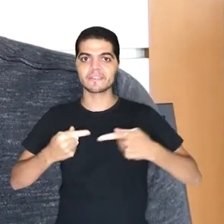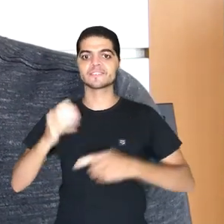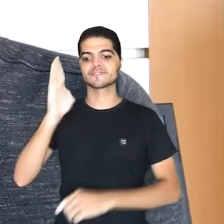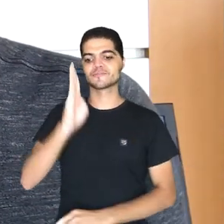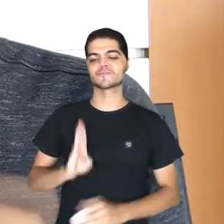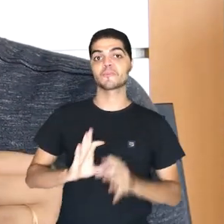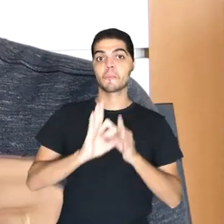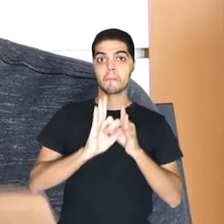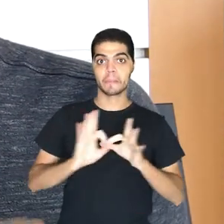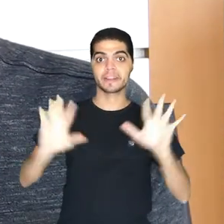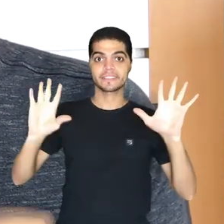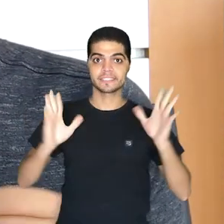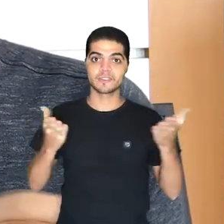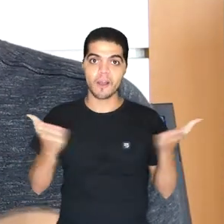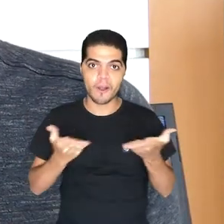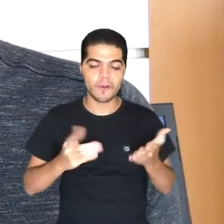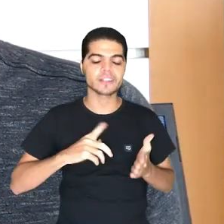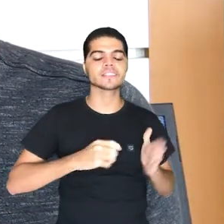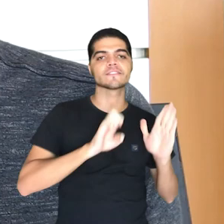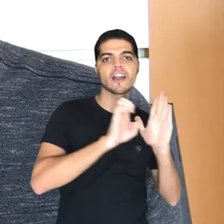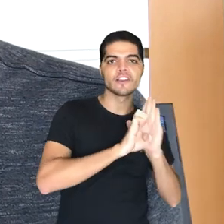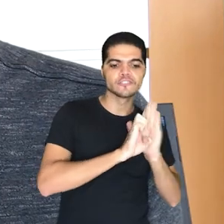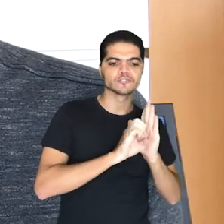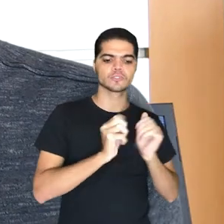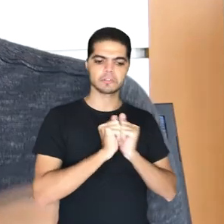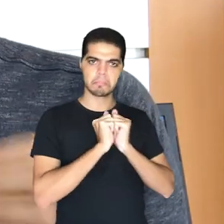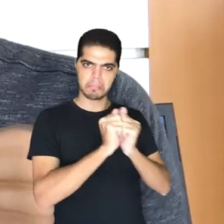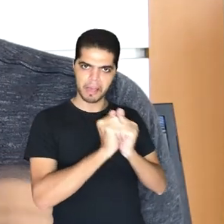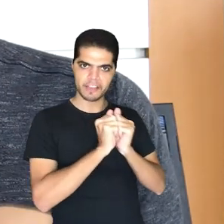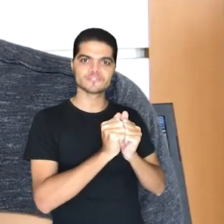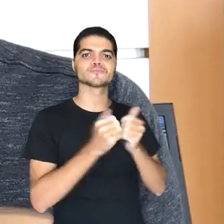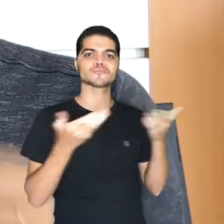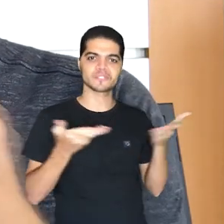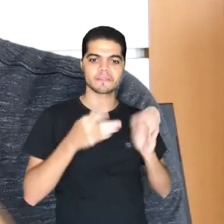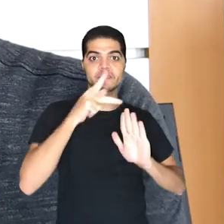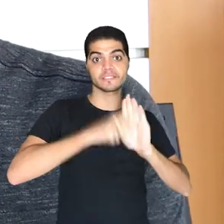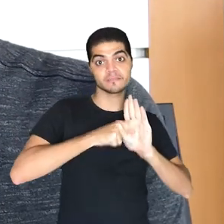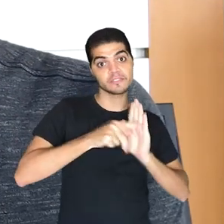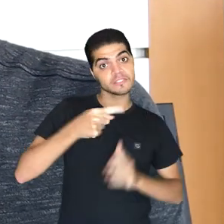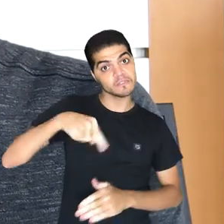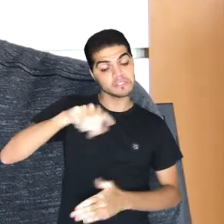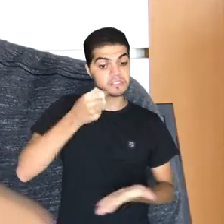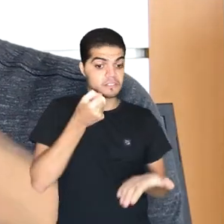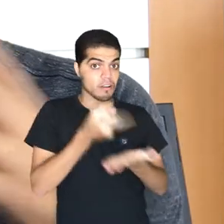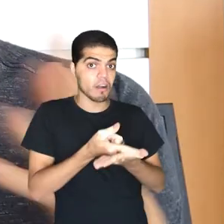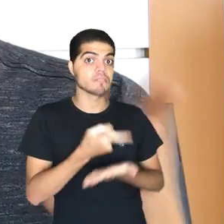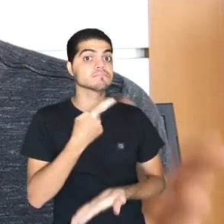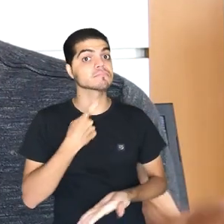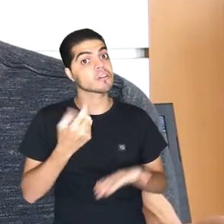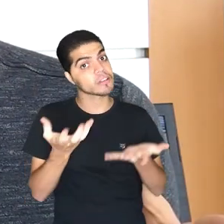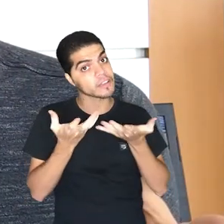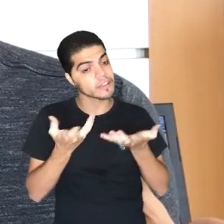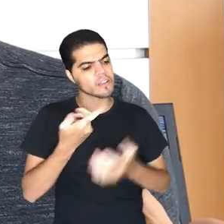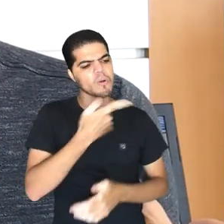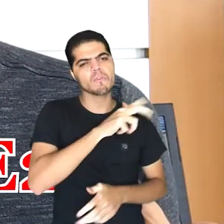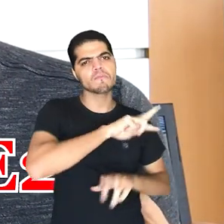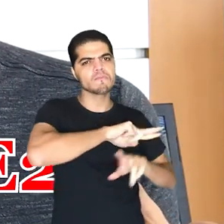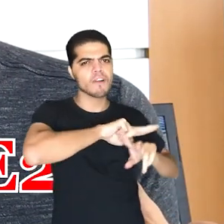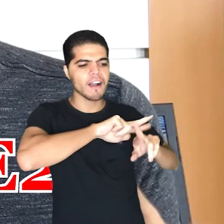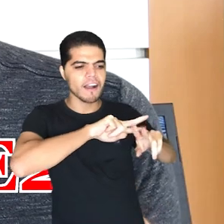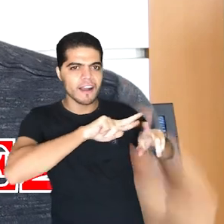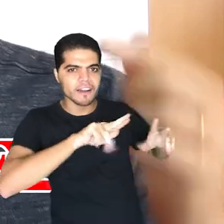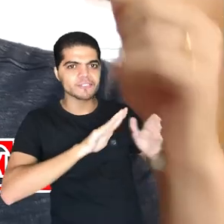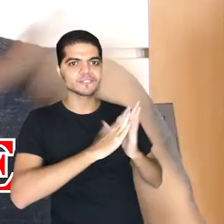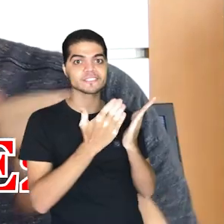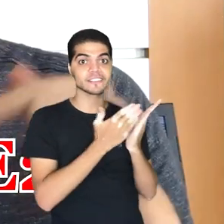Brasil. Agora, a editora Contexto é nossa parceira nesse projeto, e caso você queira comprar esse livro ou qualquer um dos outros livros do